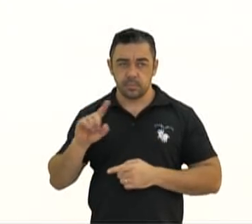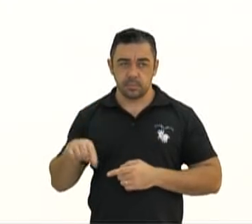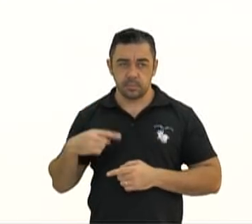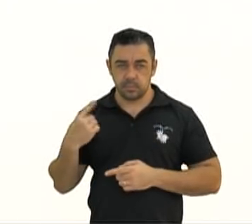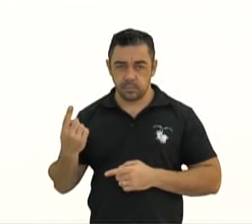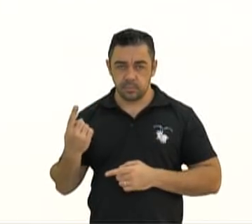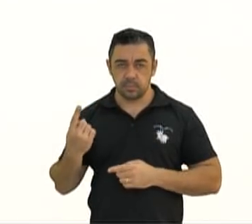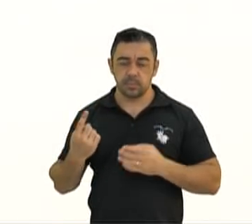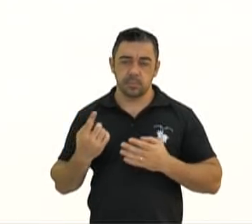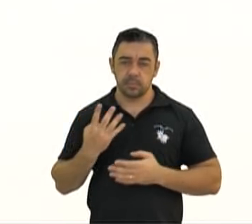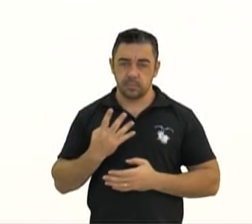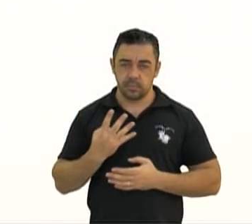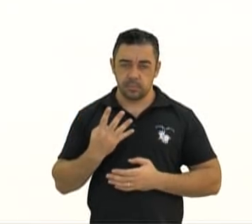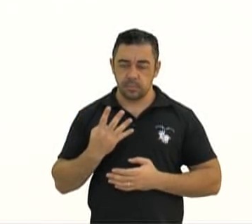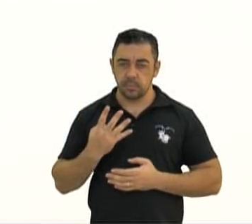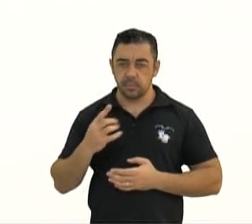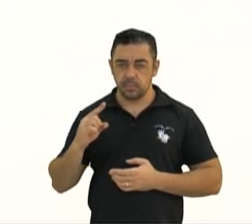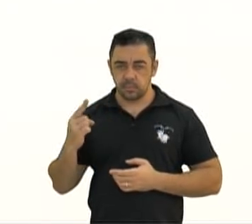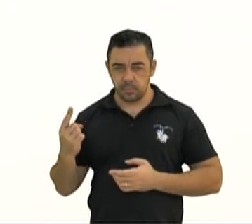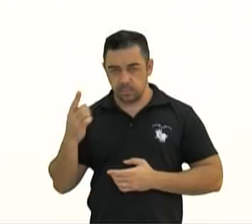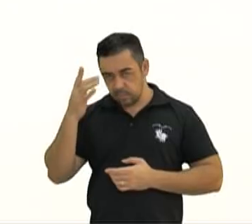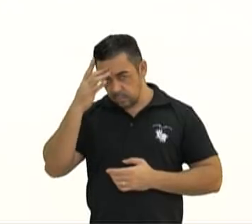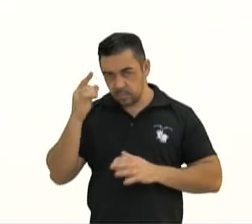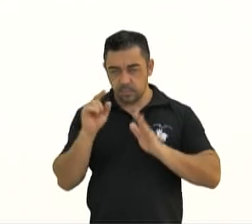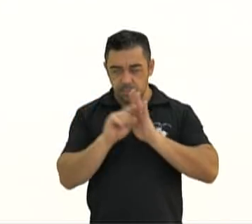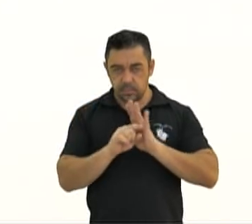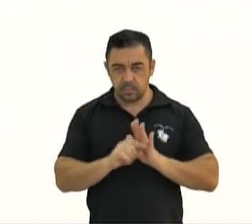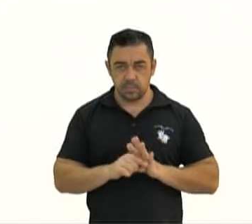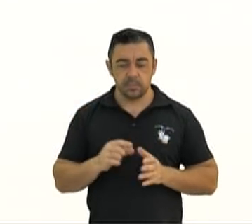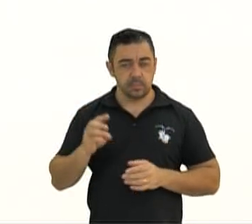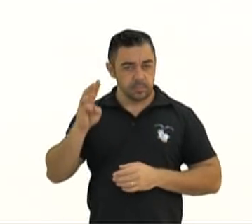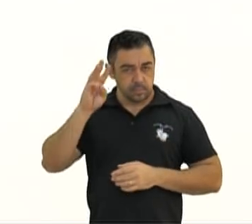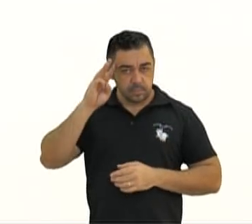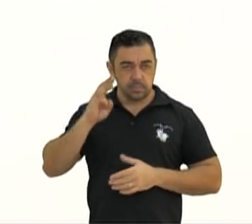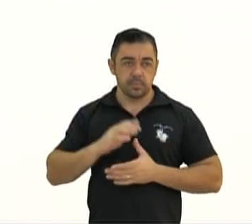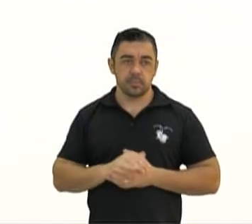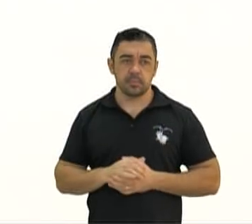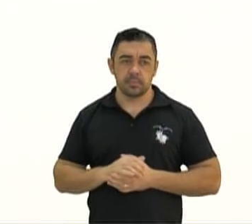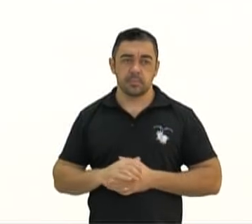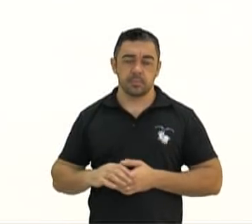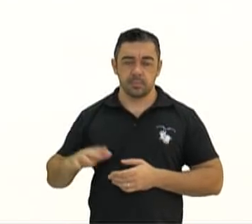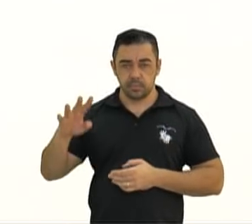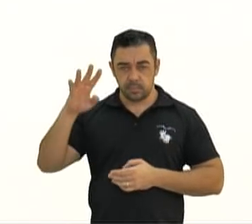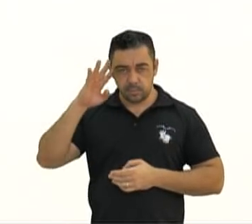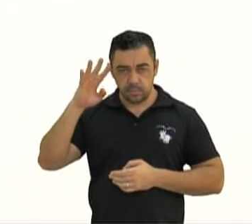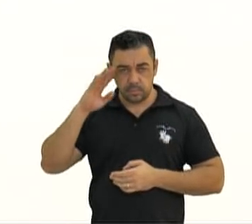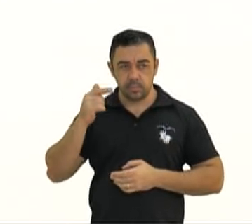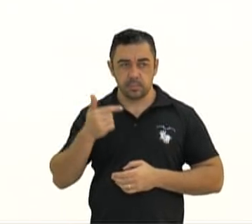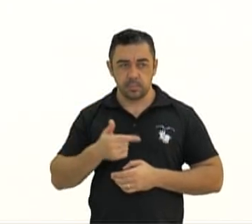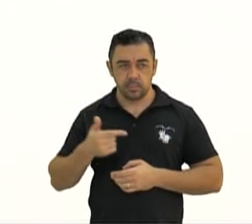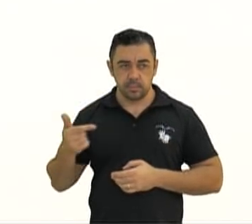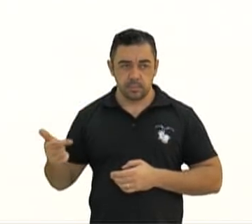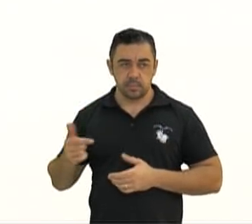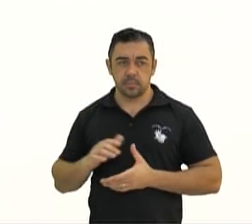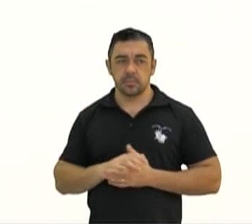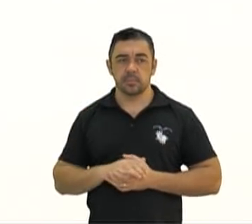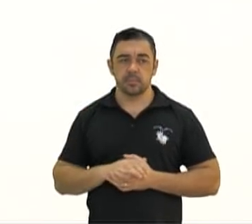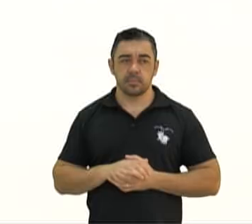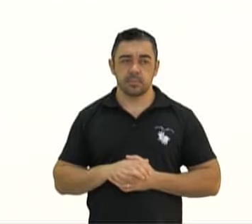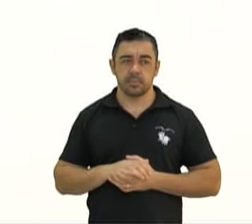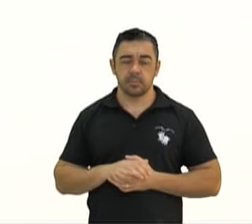Então, 41 adolescentes foram entrevistados na terça. Na quarta, 22 adolescentes,